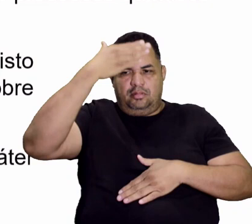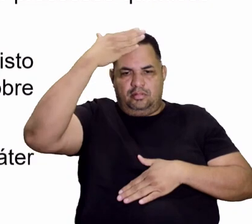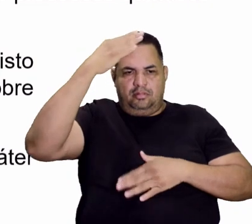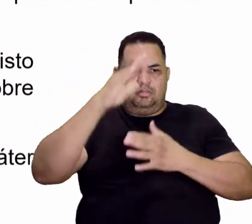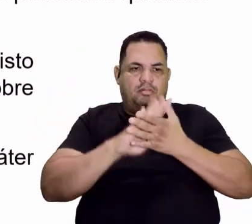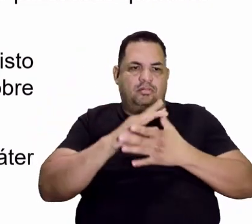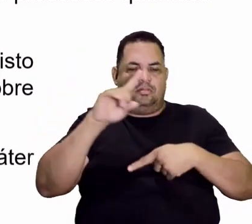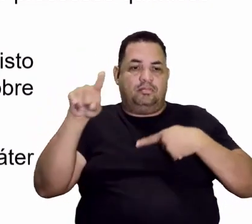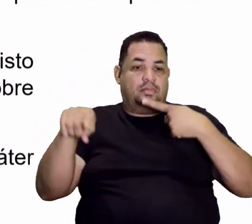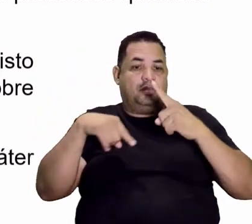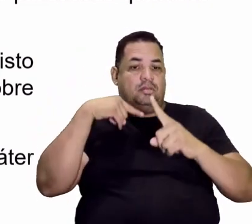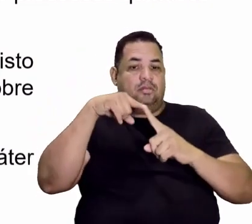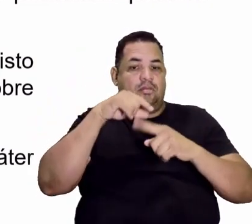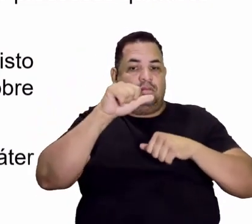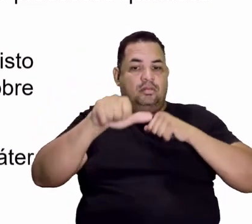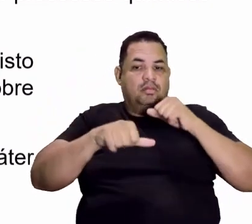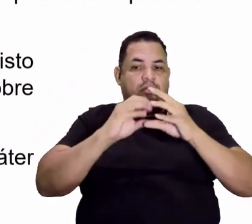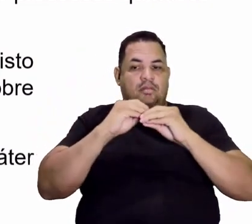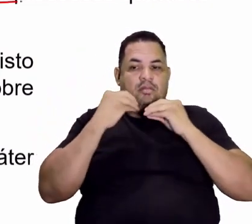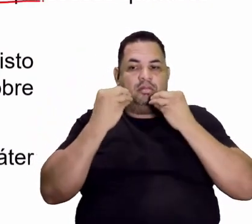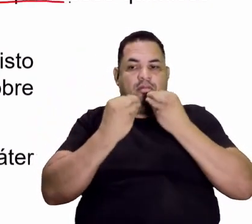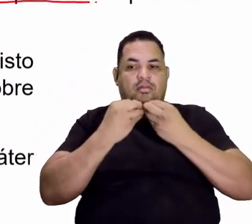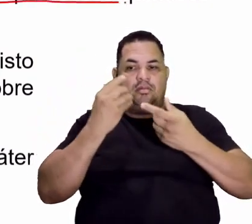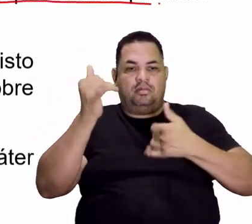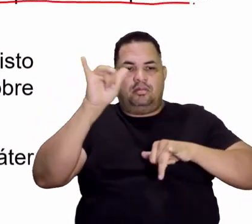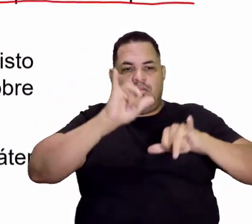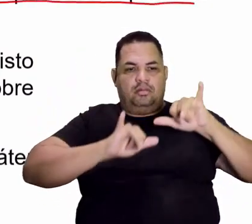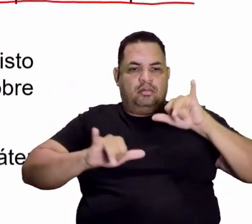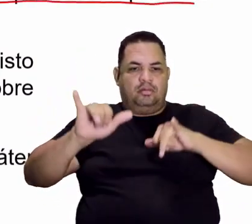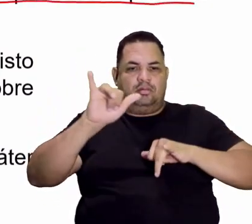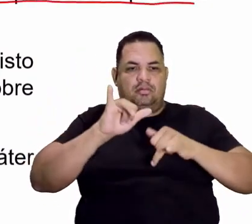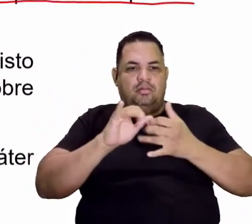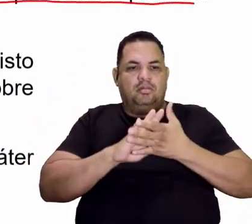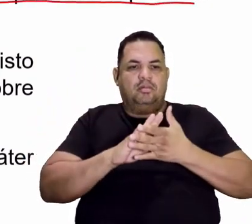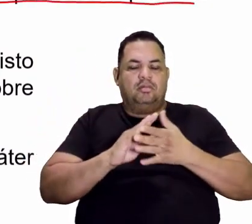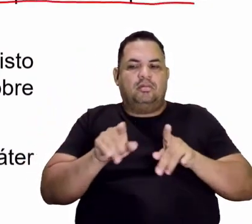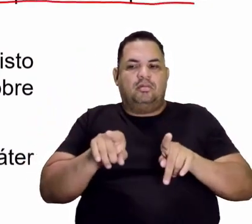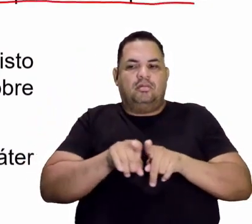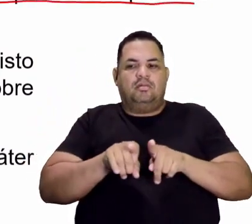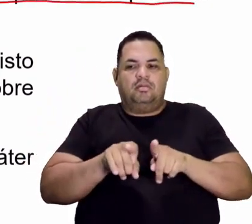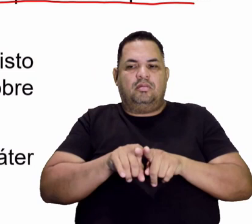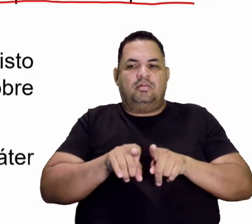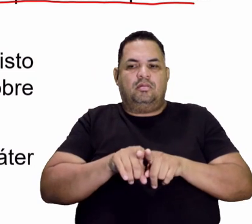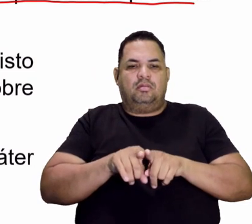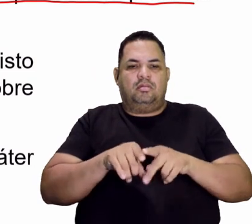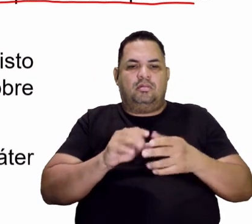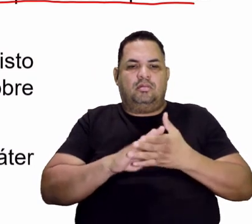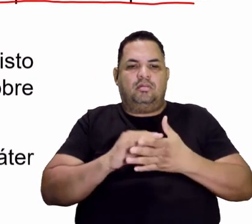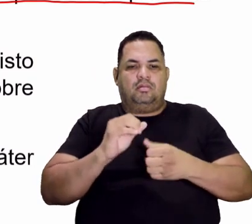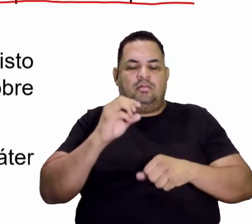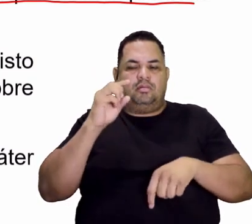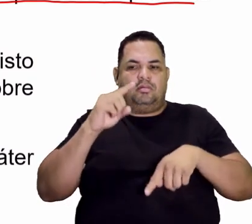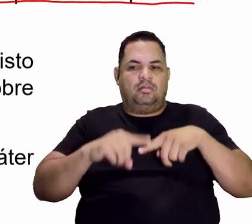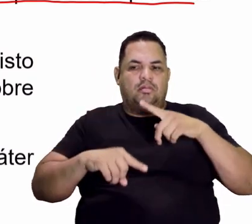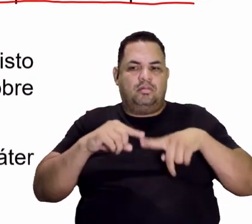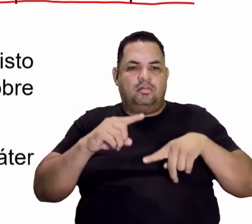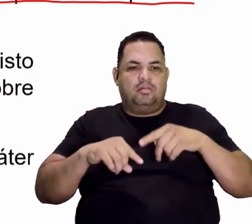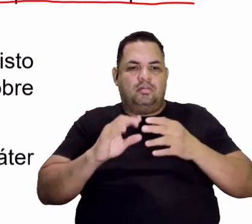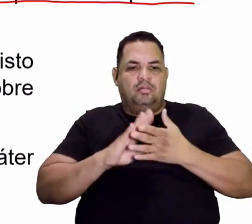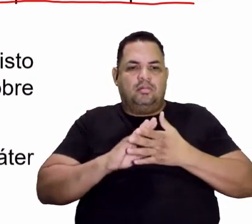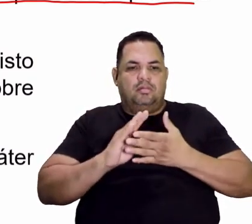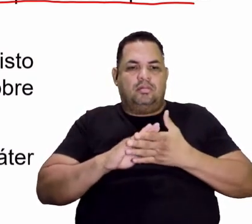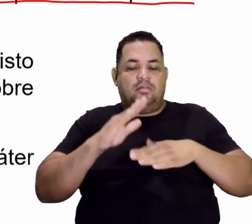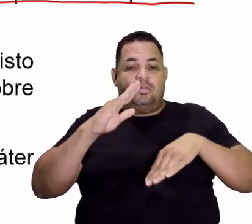Principal meta da alquimia: transformação de substâncias por processos químicos, transmutação dos metais.